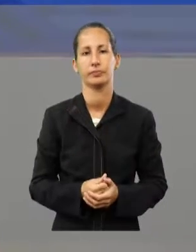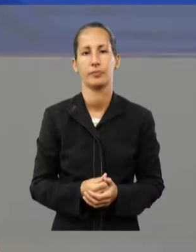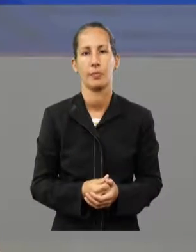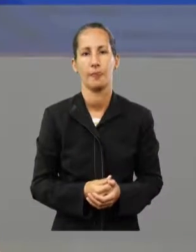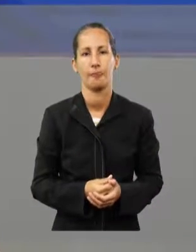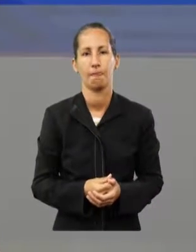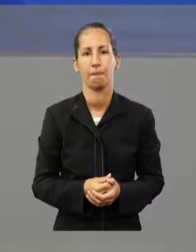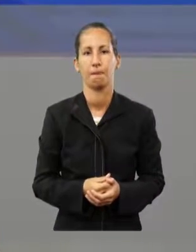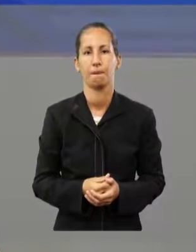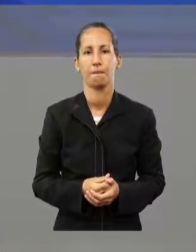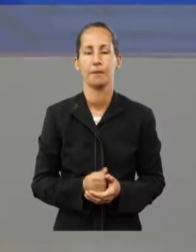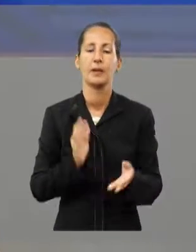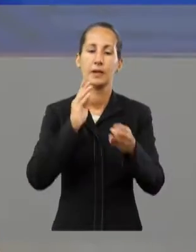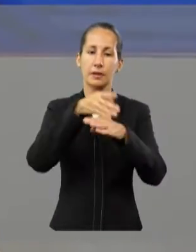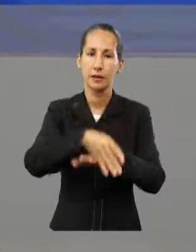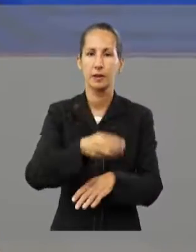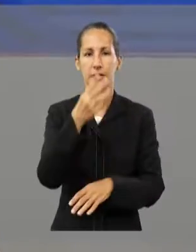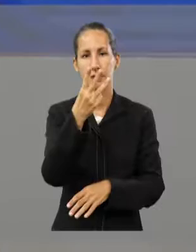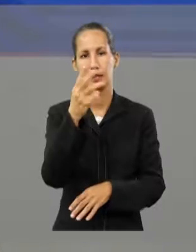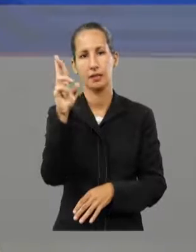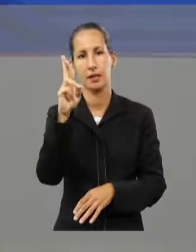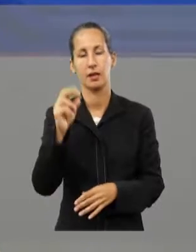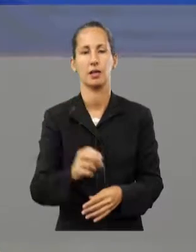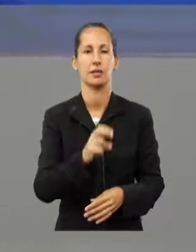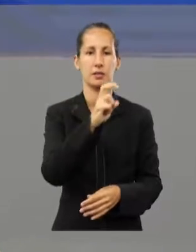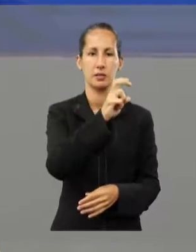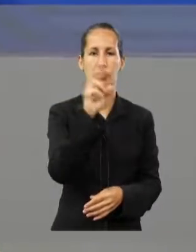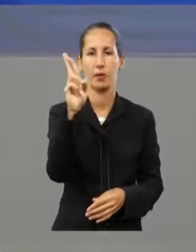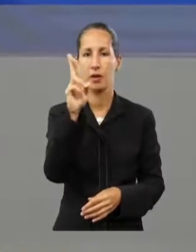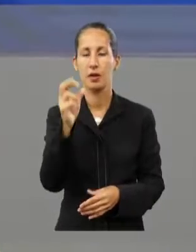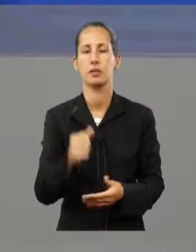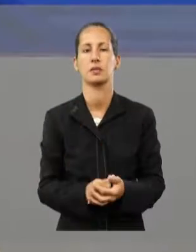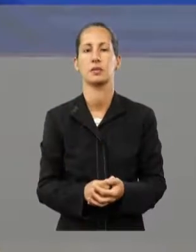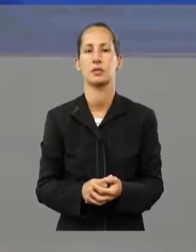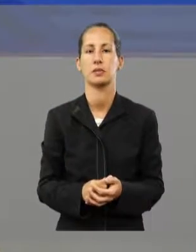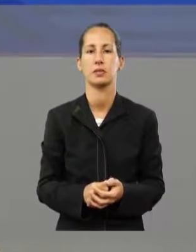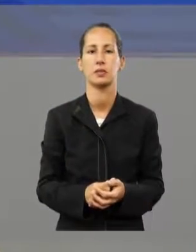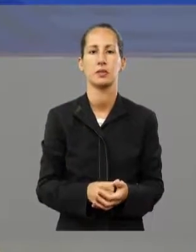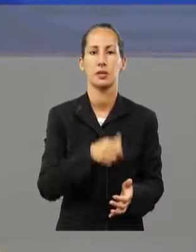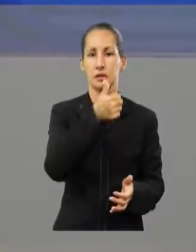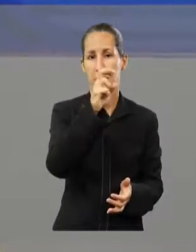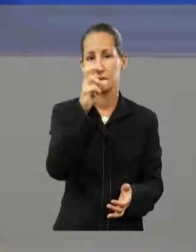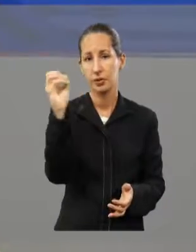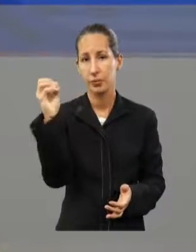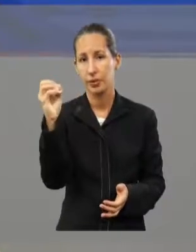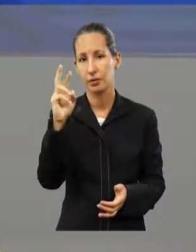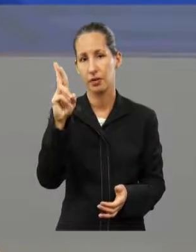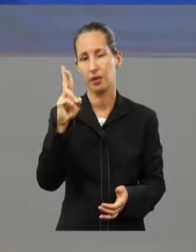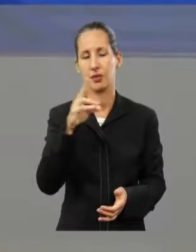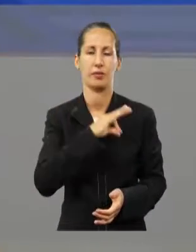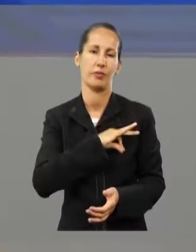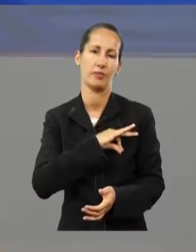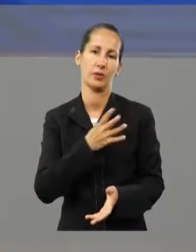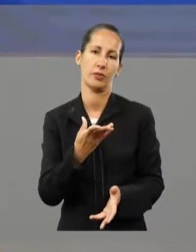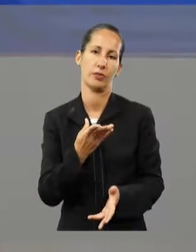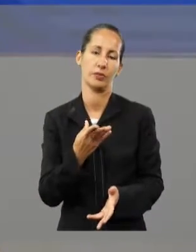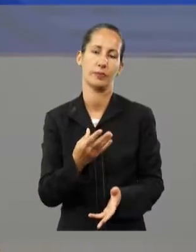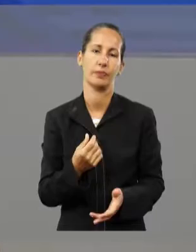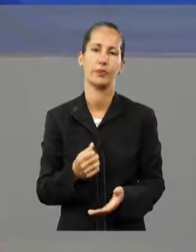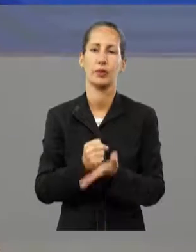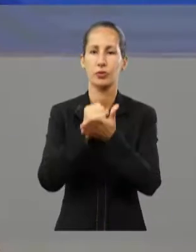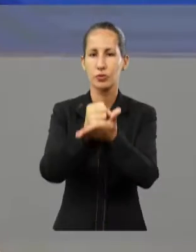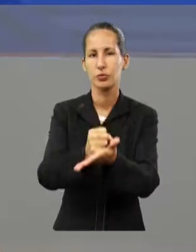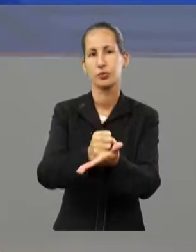Porque ele cobra a entrada R$3, quase R$5, apura R$150 para sobreviver. Aí eu compro o show